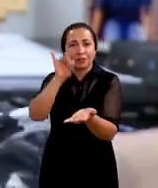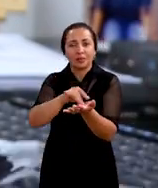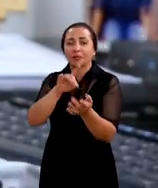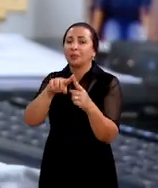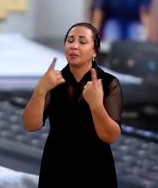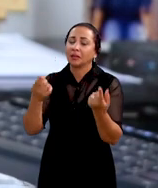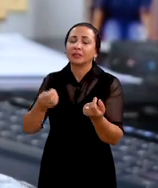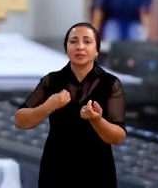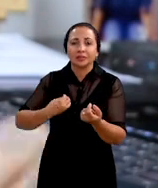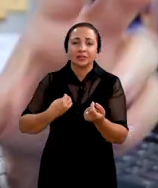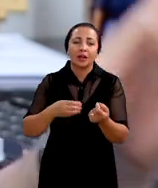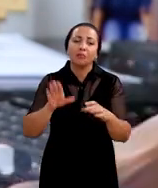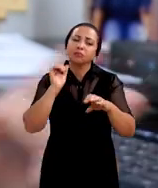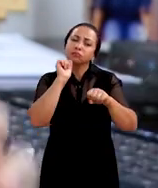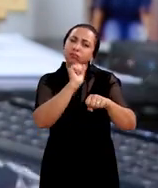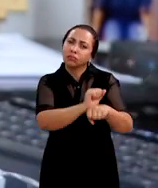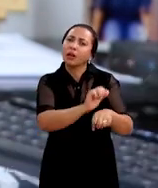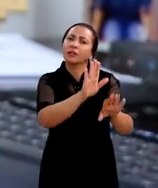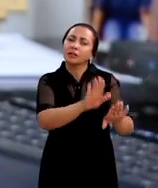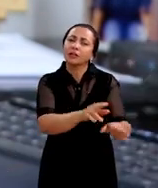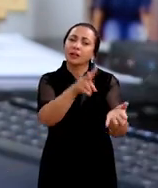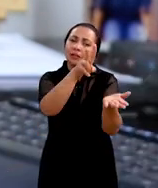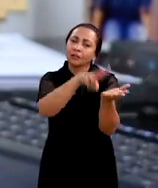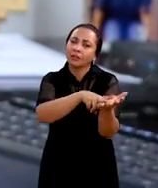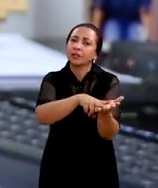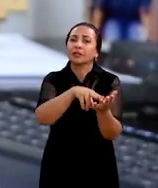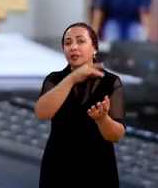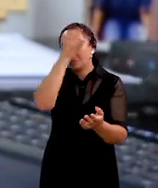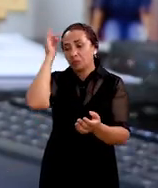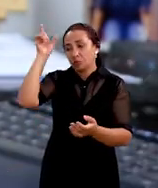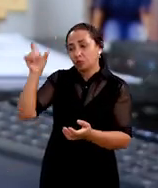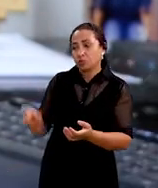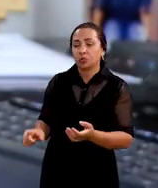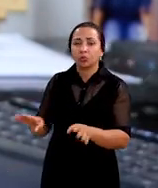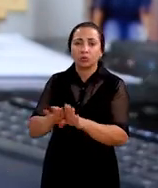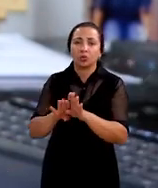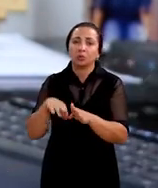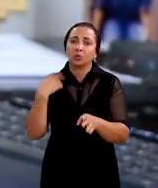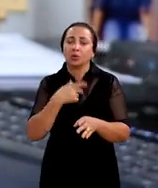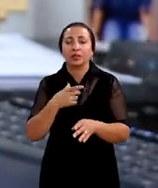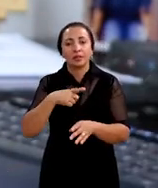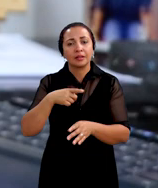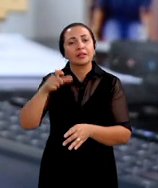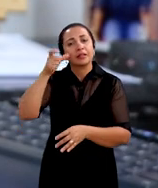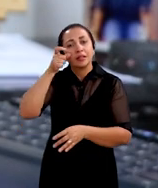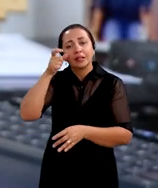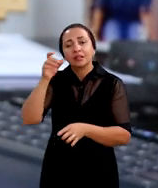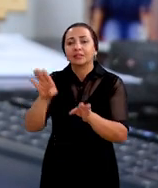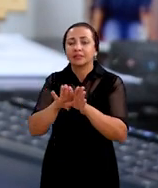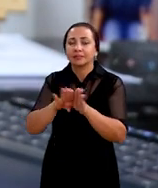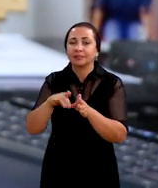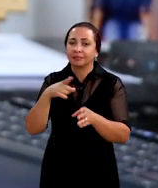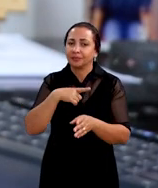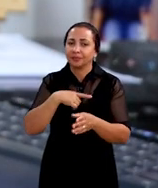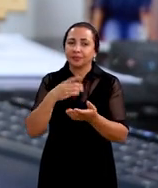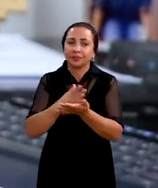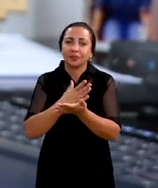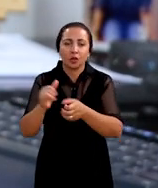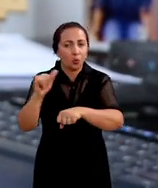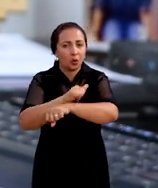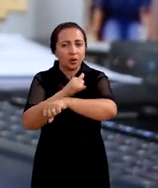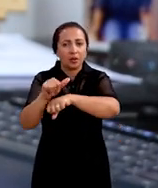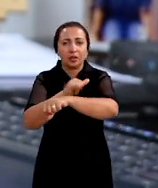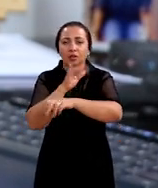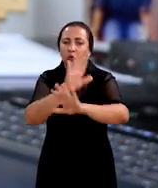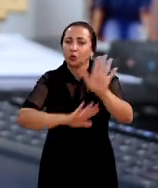assim, oficialmente, né? Mas eles estão retidos ao leito. Então, é um paciente que a gente também teria interesse em